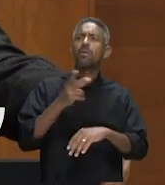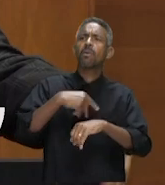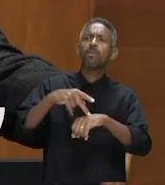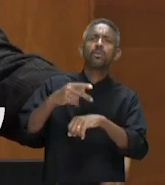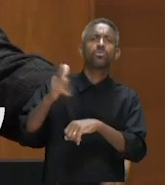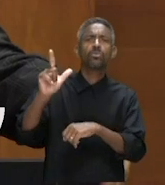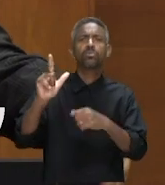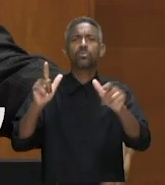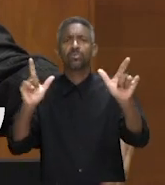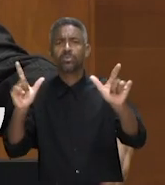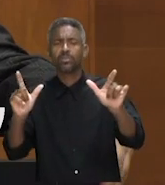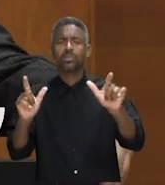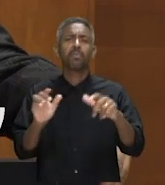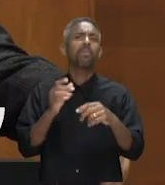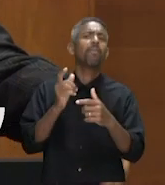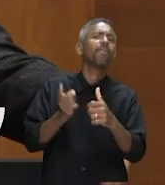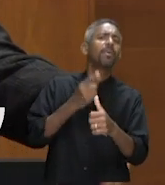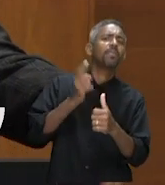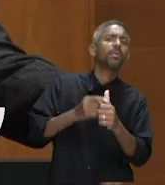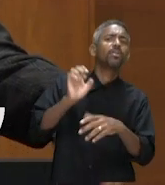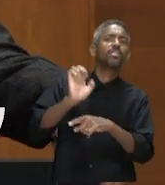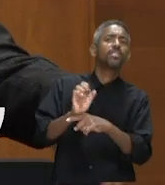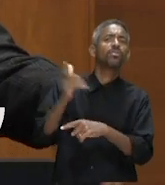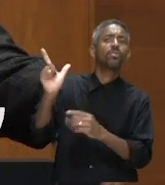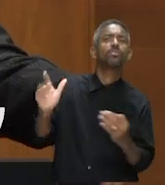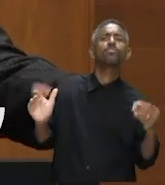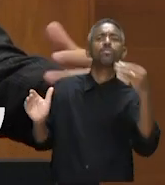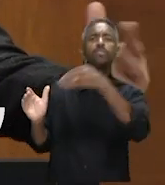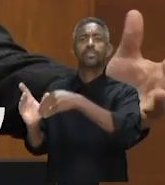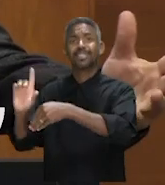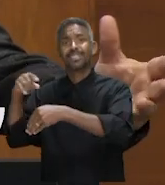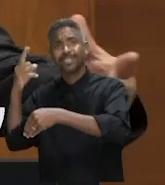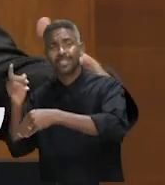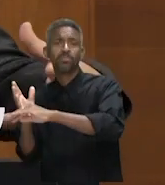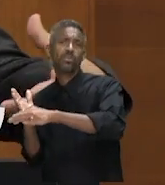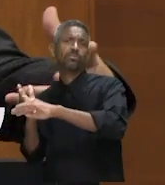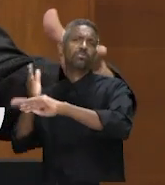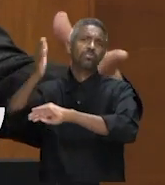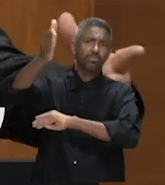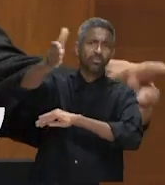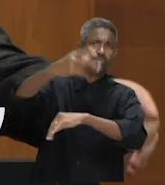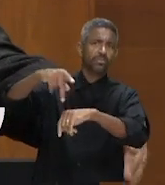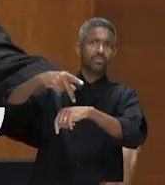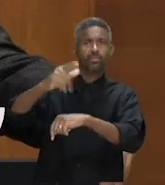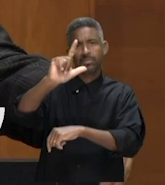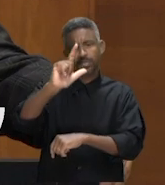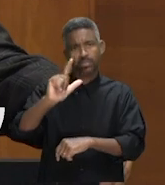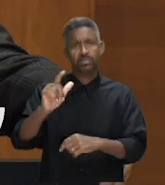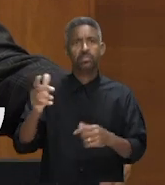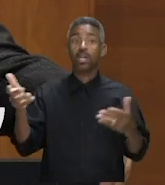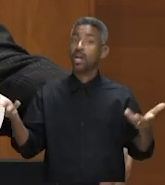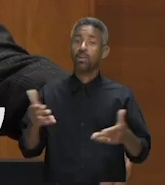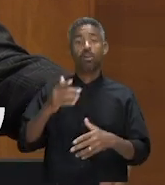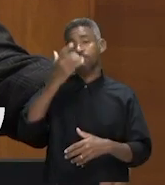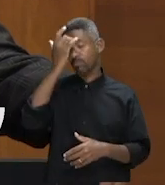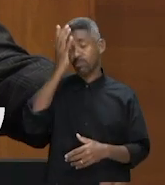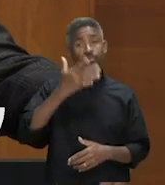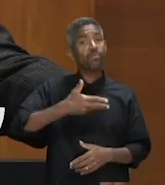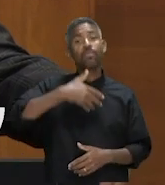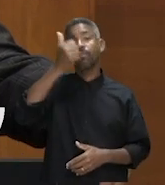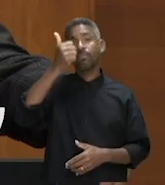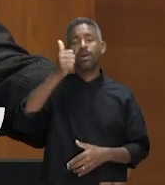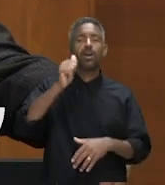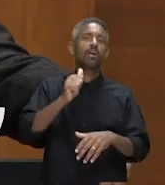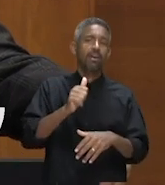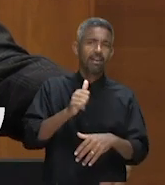ampliar os voos internacionais, mas também, com certeza, os voos domésticos. Passa a ser um atrativo maior para as companhias aéreas.